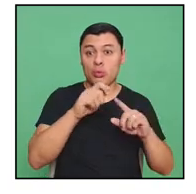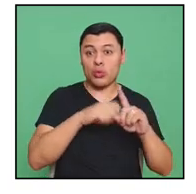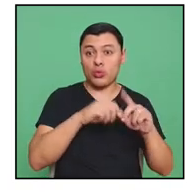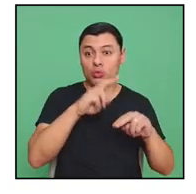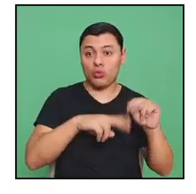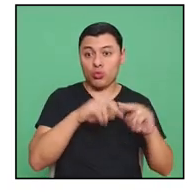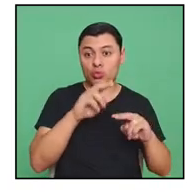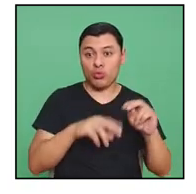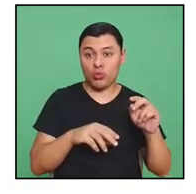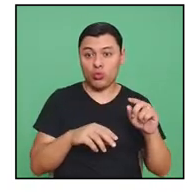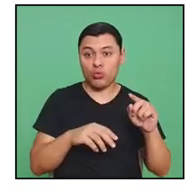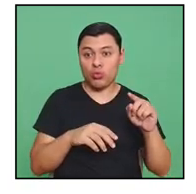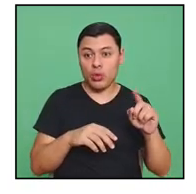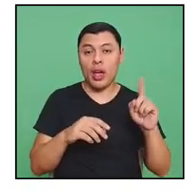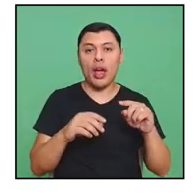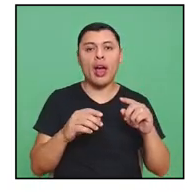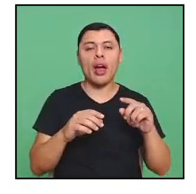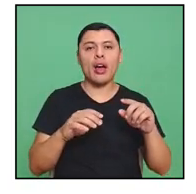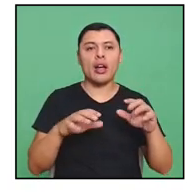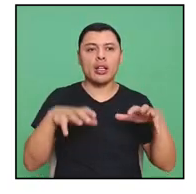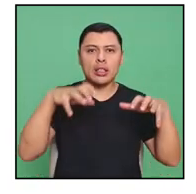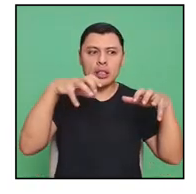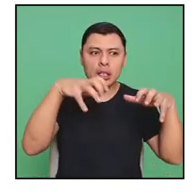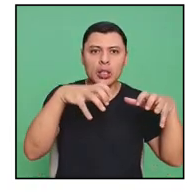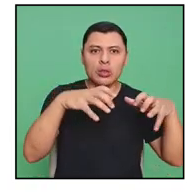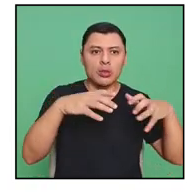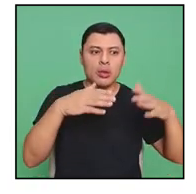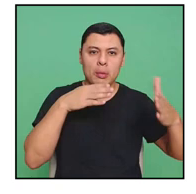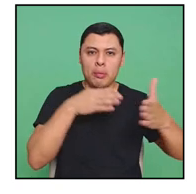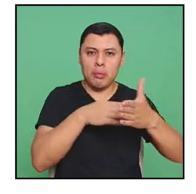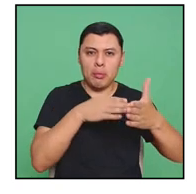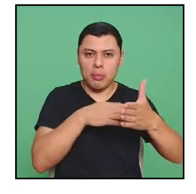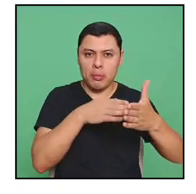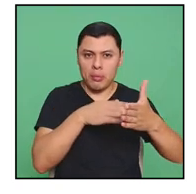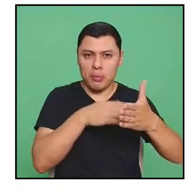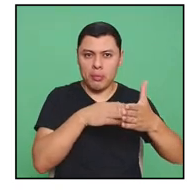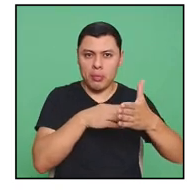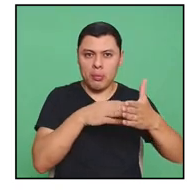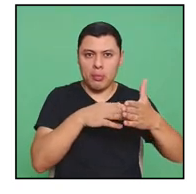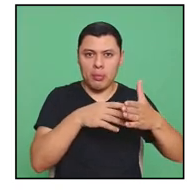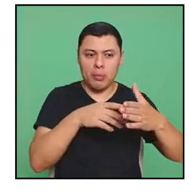que é o Criaturas da Fronteira, que é